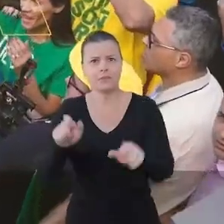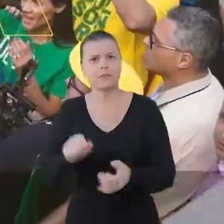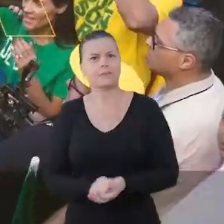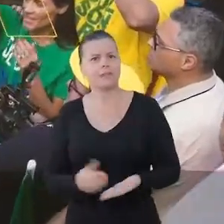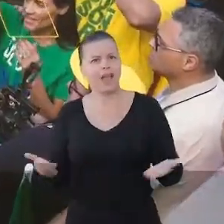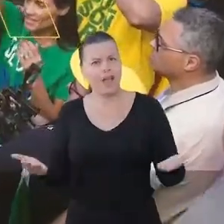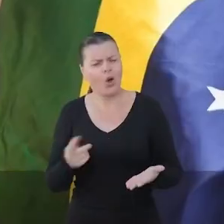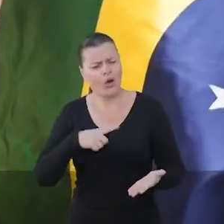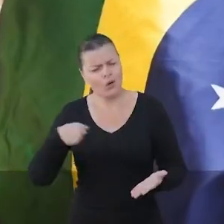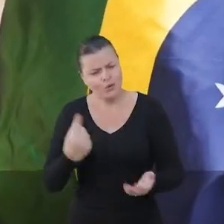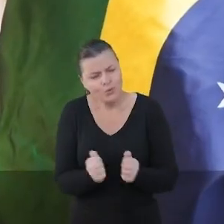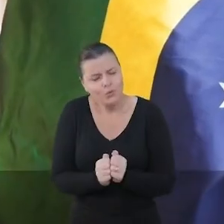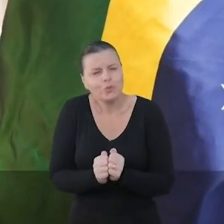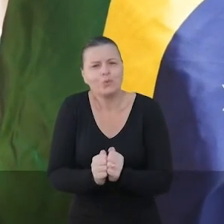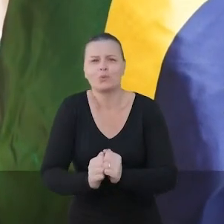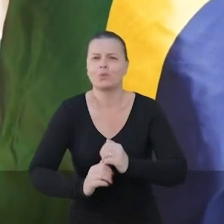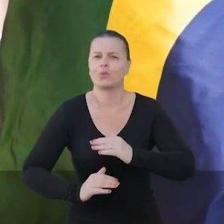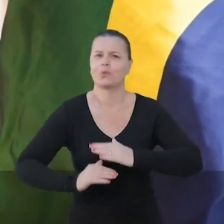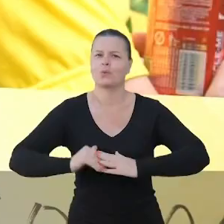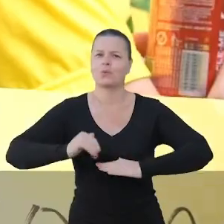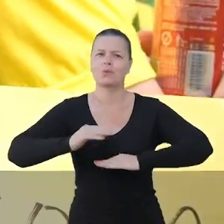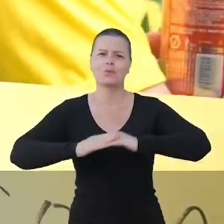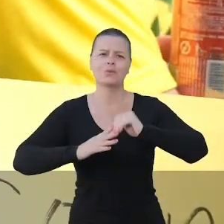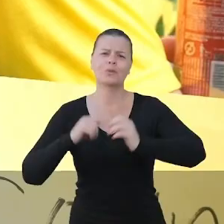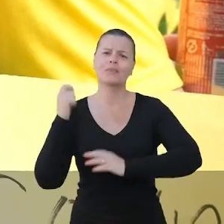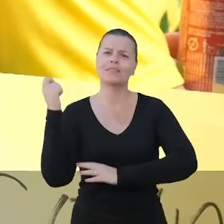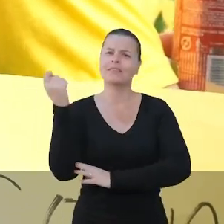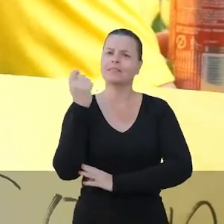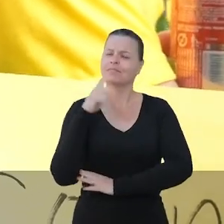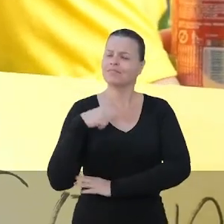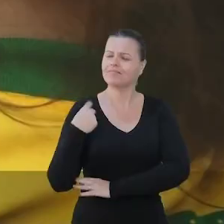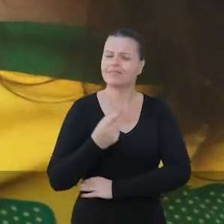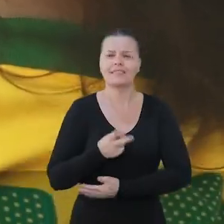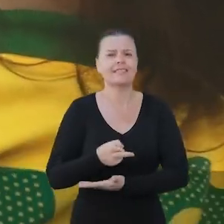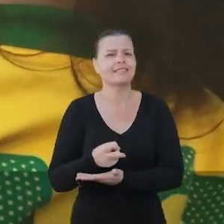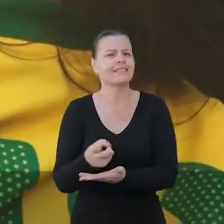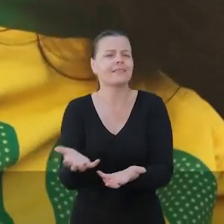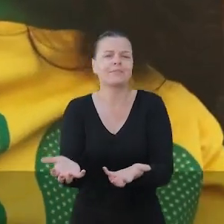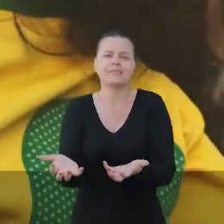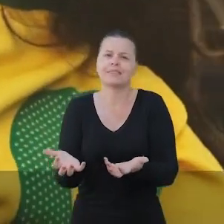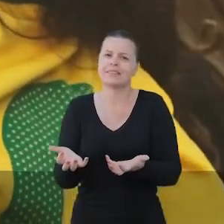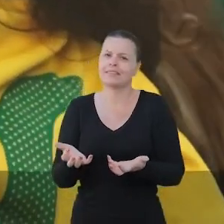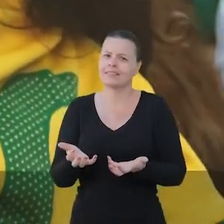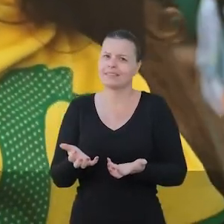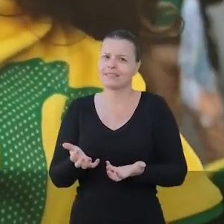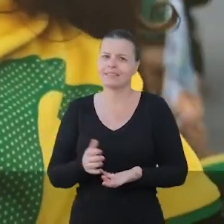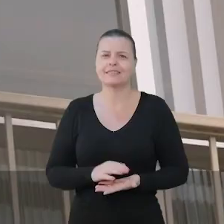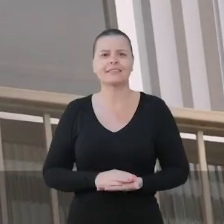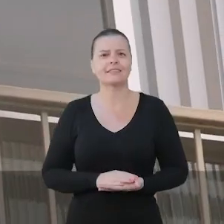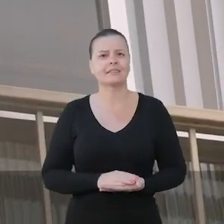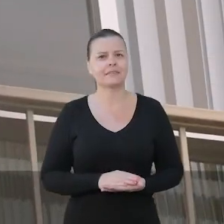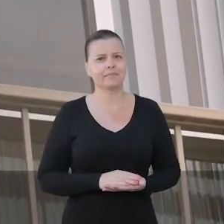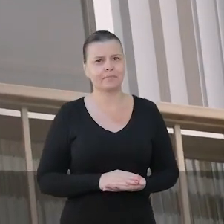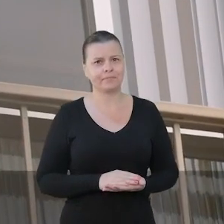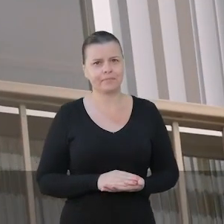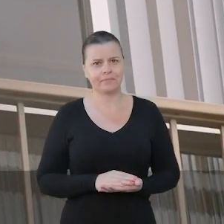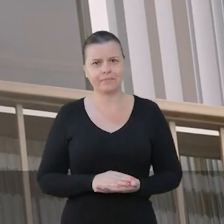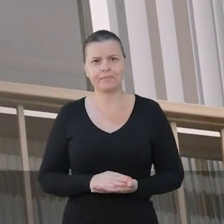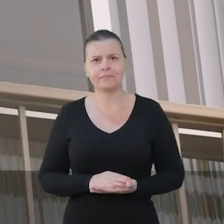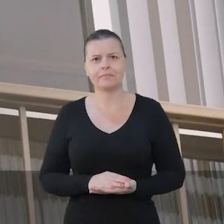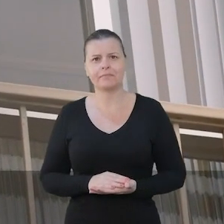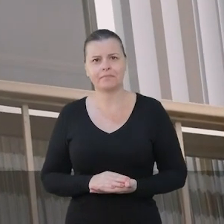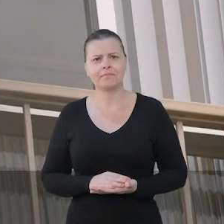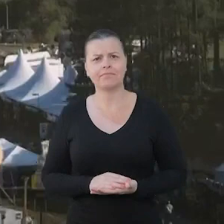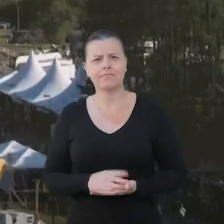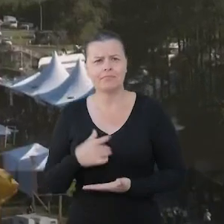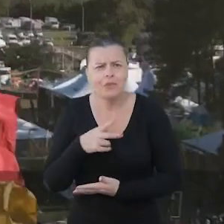gente. Agora vamos juntos construir o Rio Grande que a gente sempre